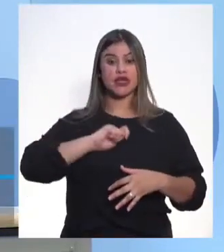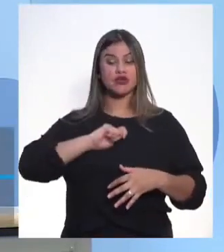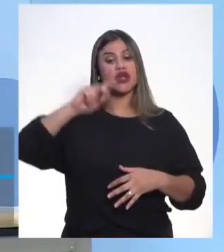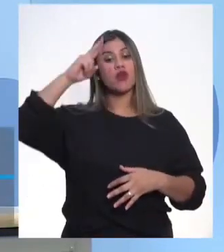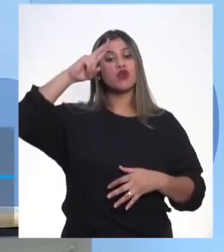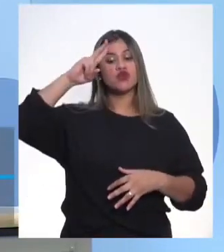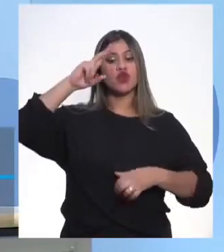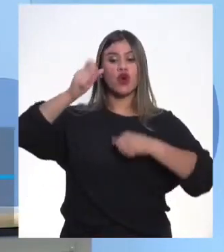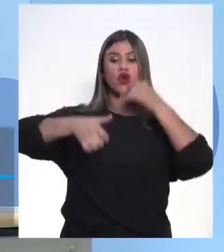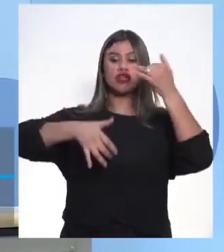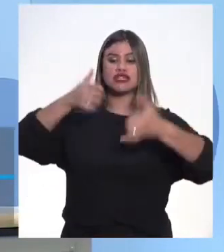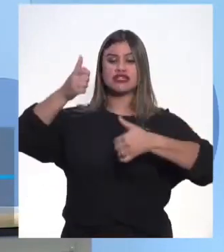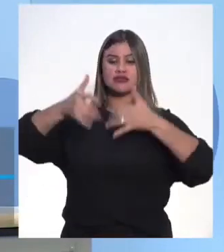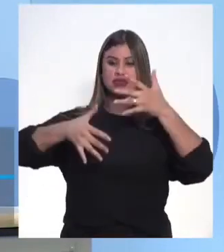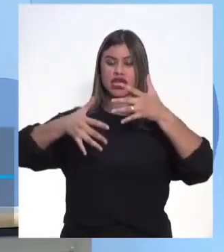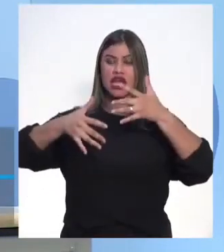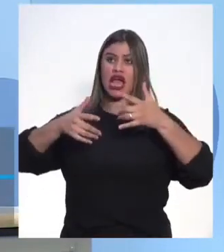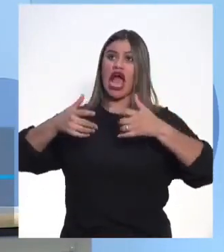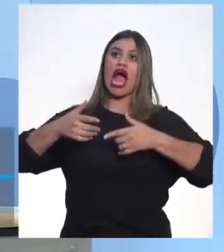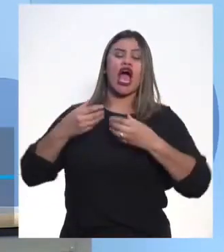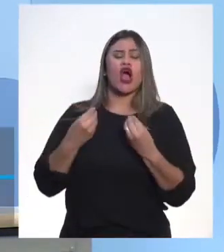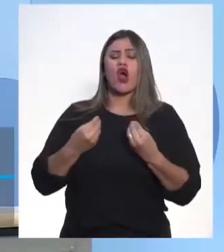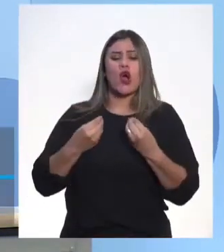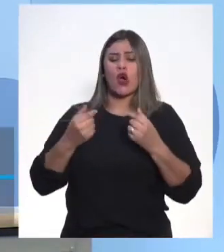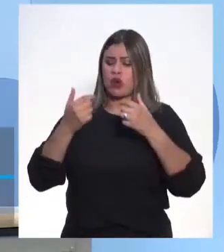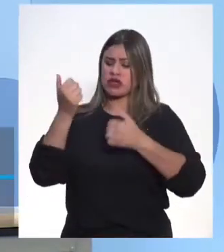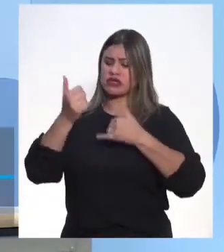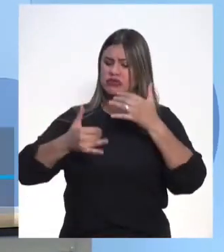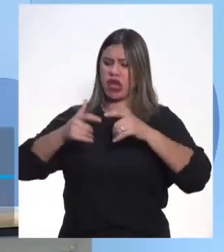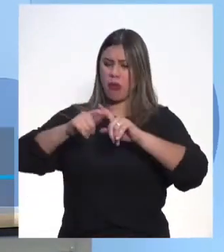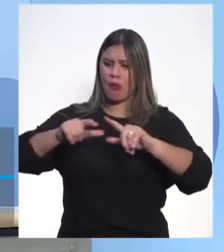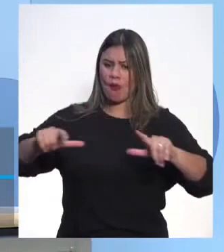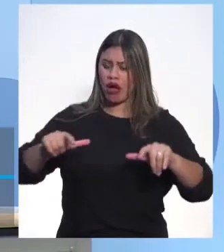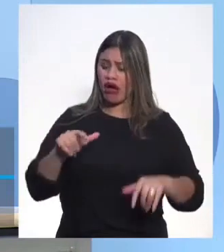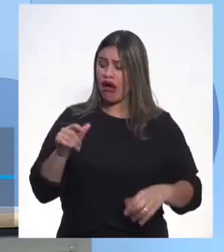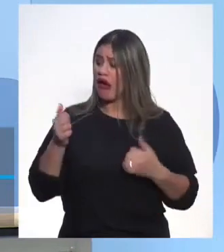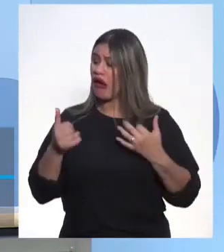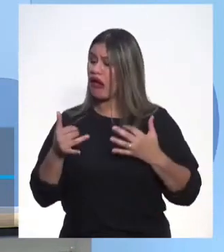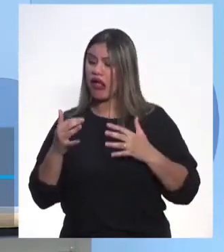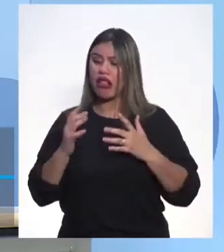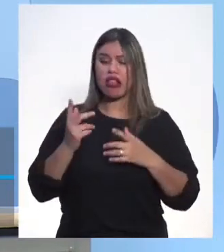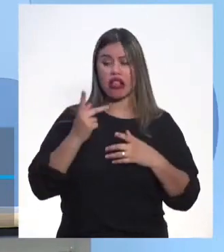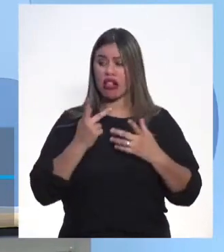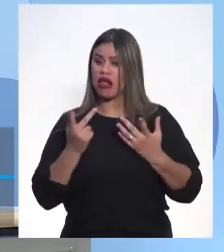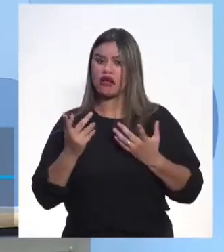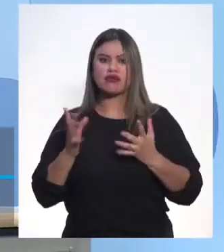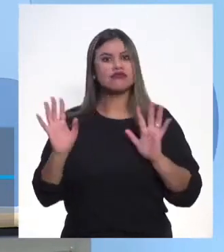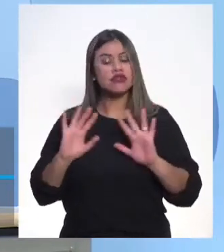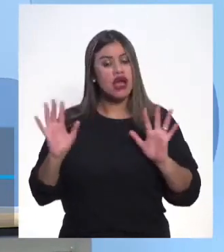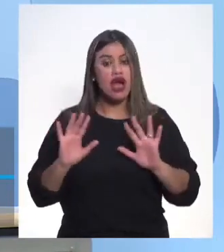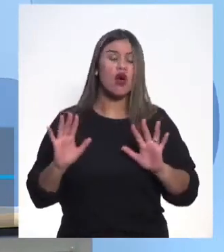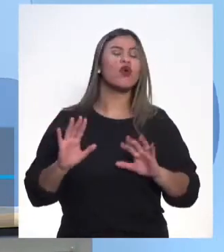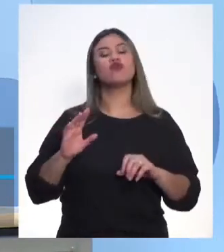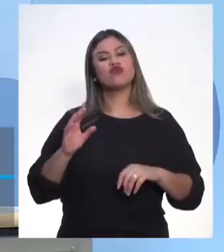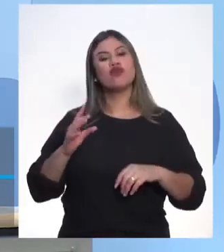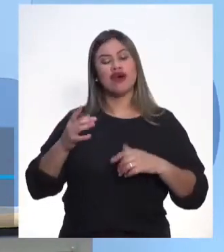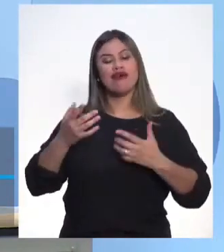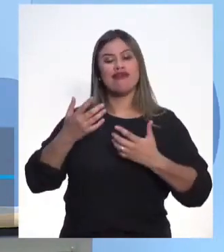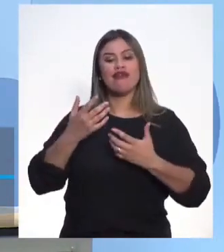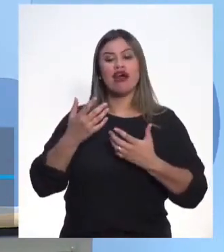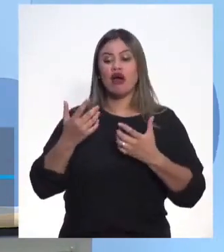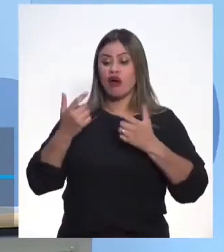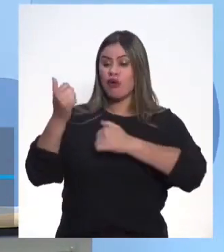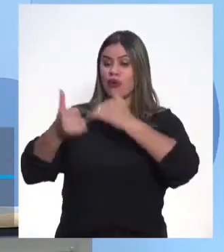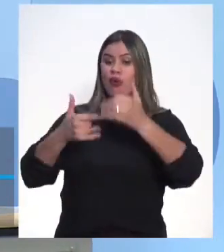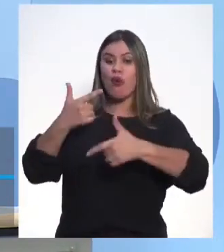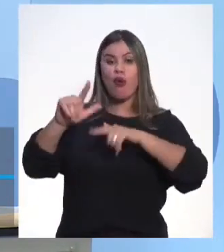gente não conta para o vazio, né, a gente conta para o outro. Né? É importante a gente entender isso. Aristóteles, lá atrás, já trazia para a gente